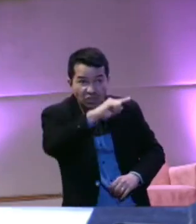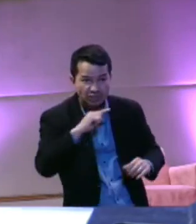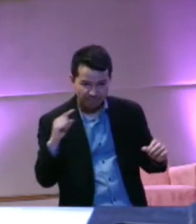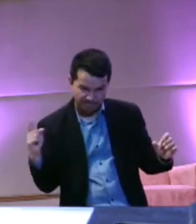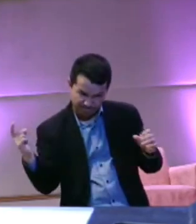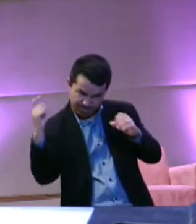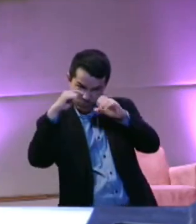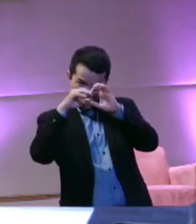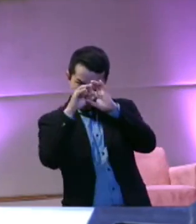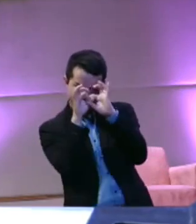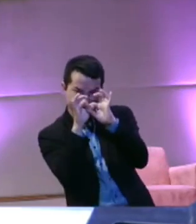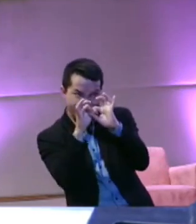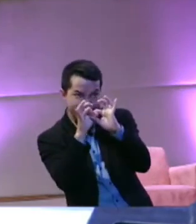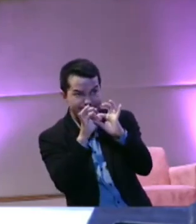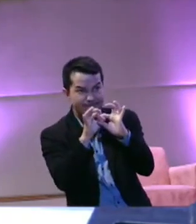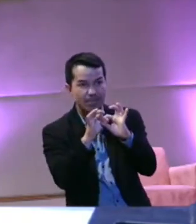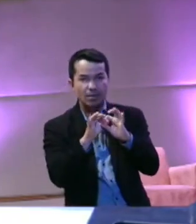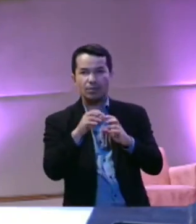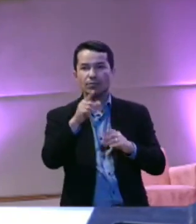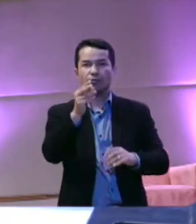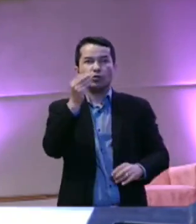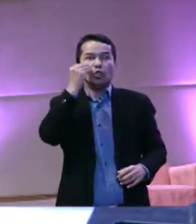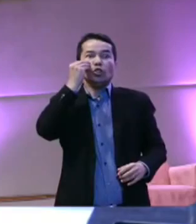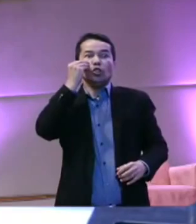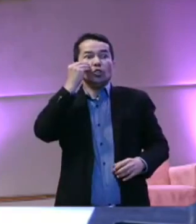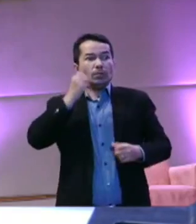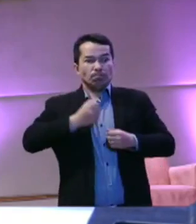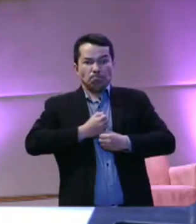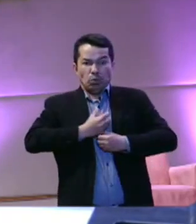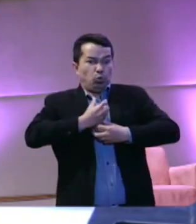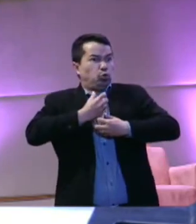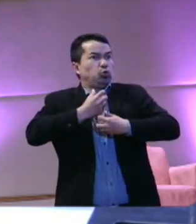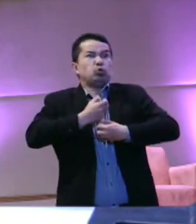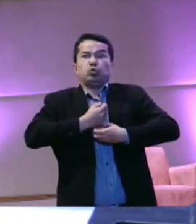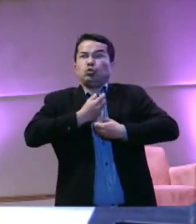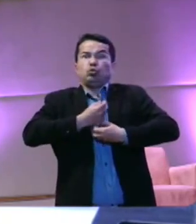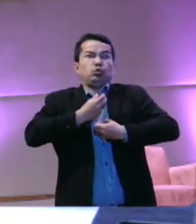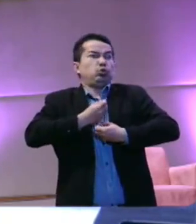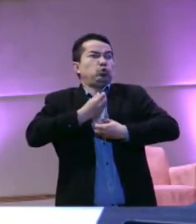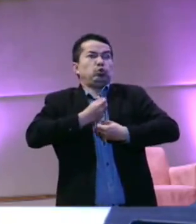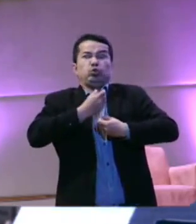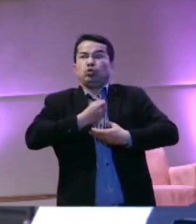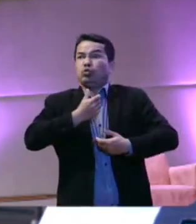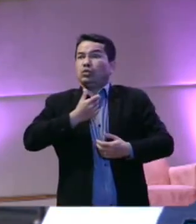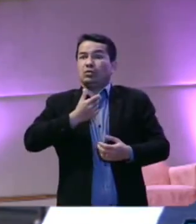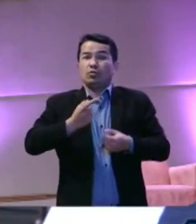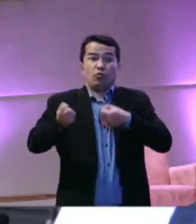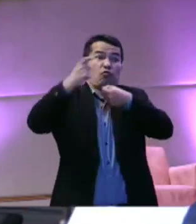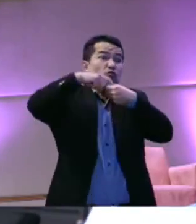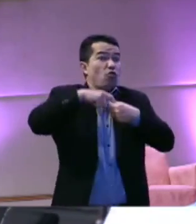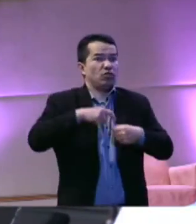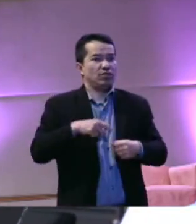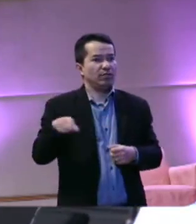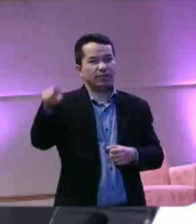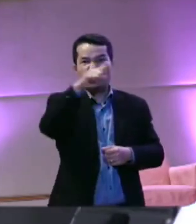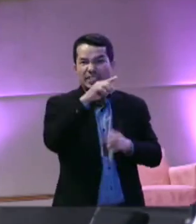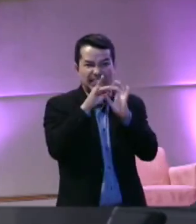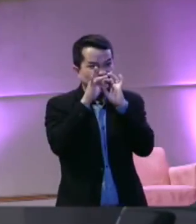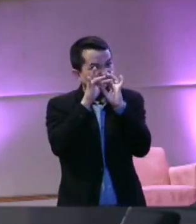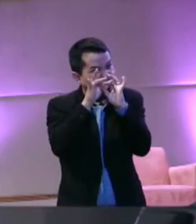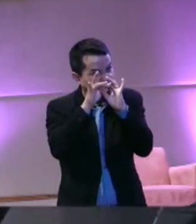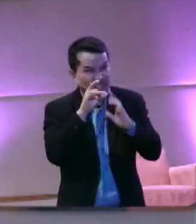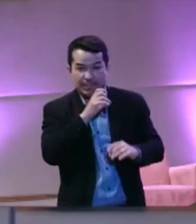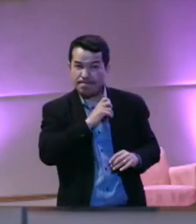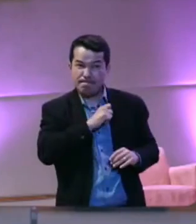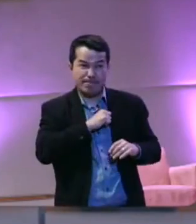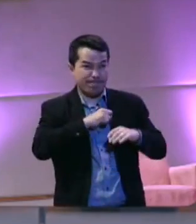amor que nos faz olhar o Senhor como o primeiro, que nos faz olhar o Senhor e o seu reino como algo de fato